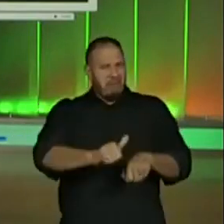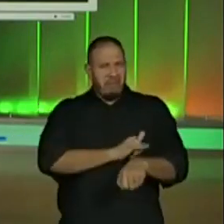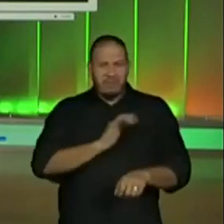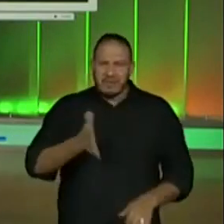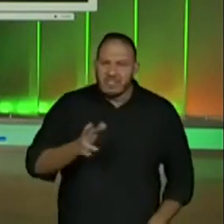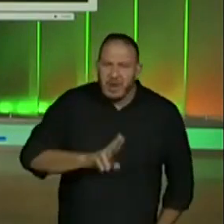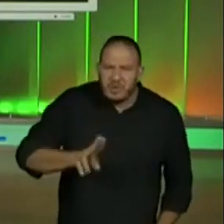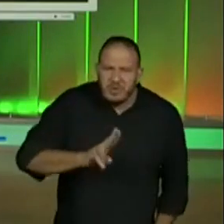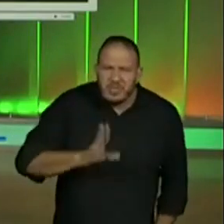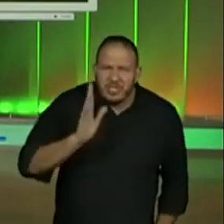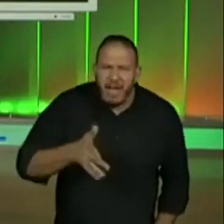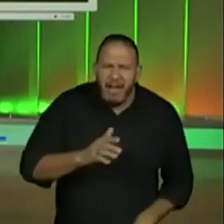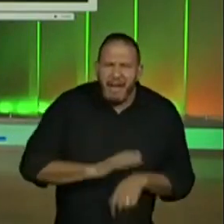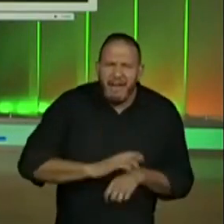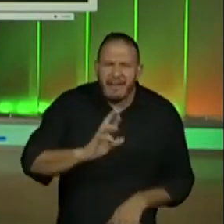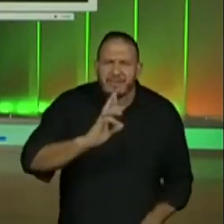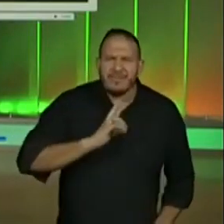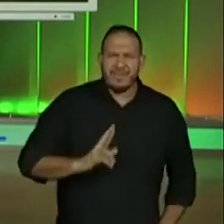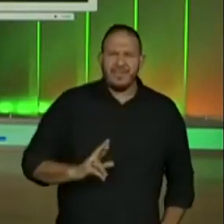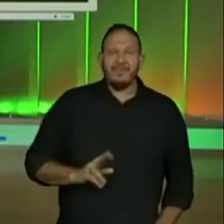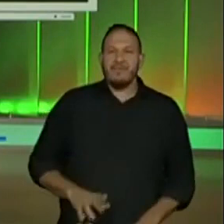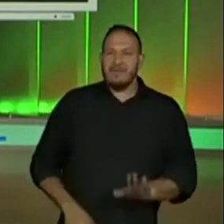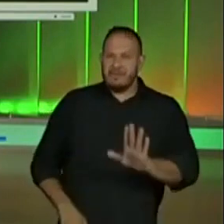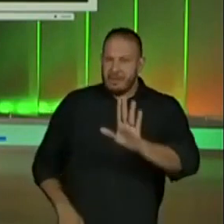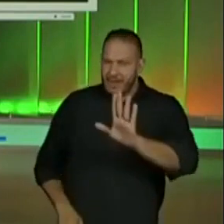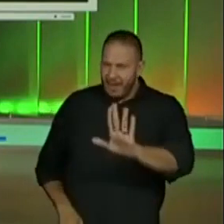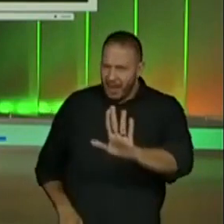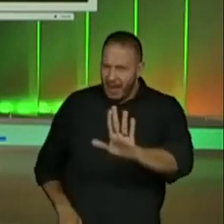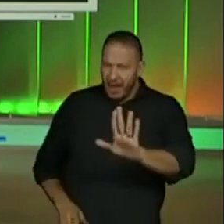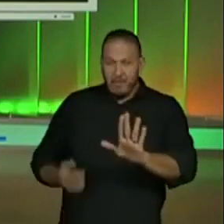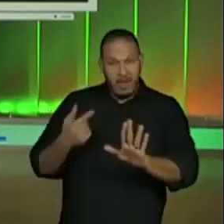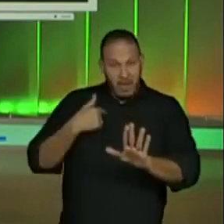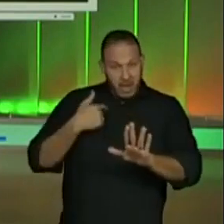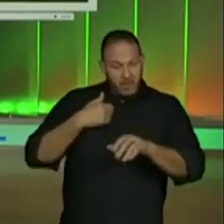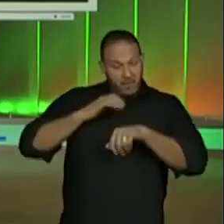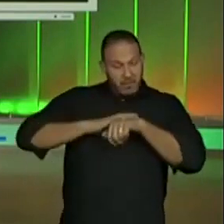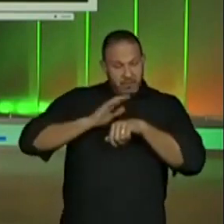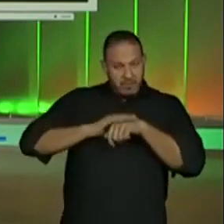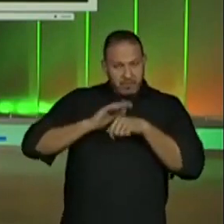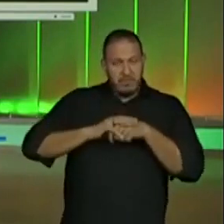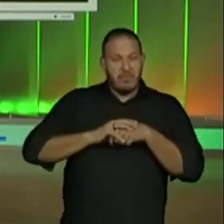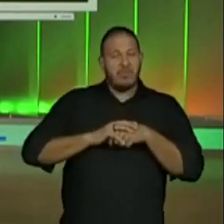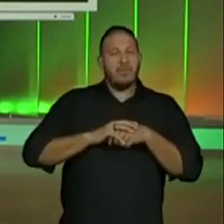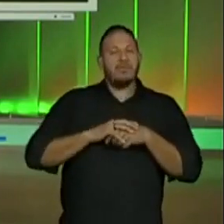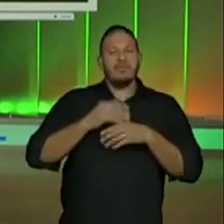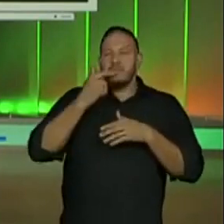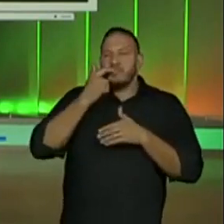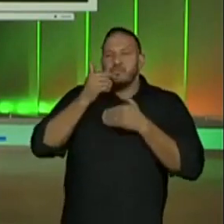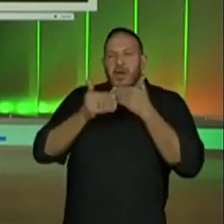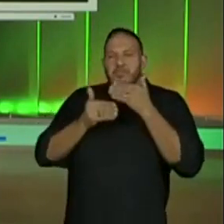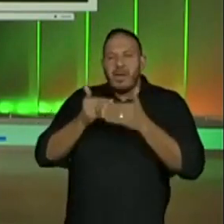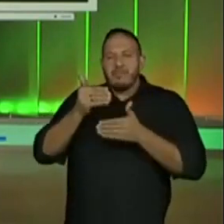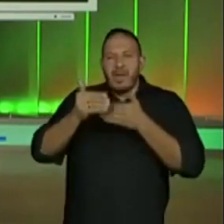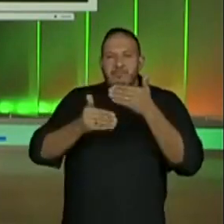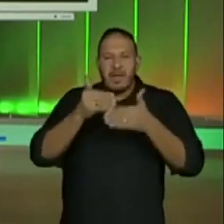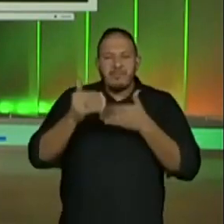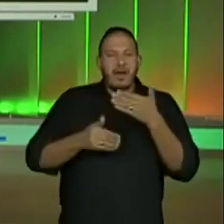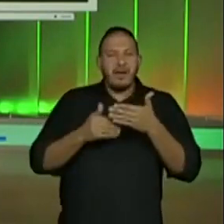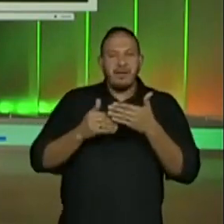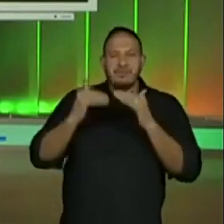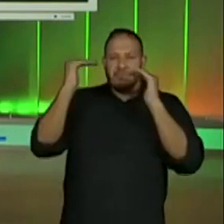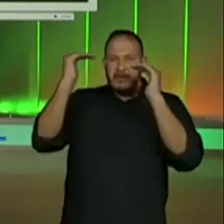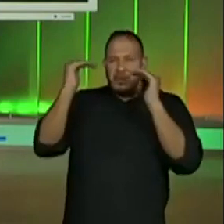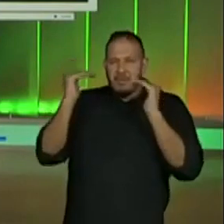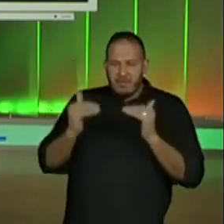já resolveram aí. Mas então vou pedir para vocês acompanharem a minha estratégia e as estratégias que eu vou utilizar, tá bom? Assim vocês podem